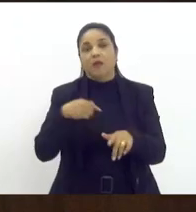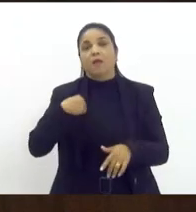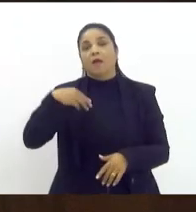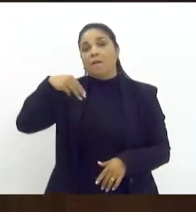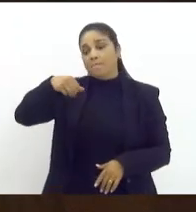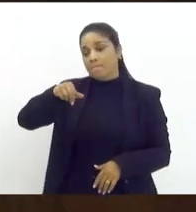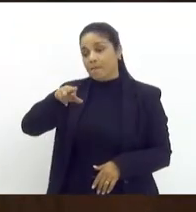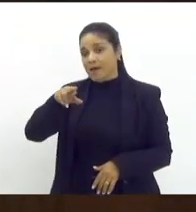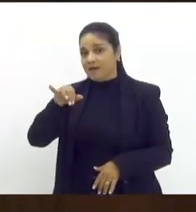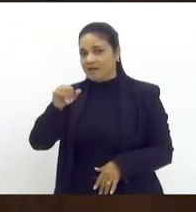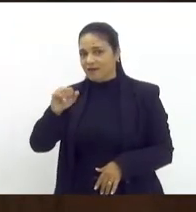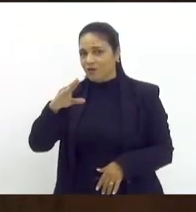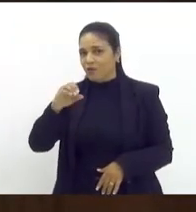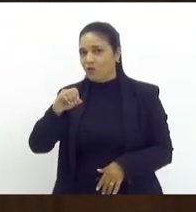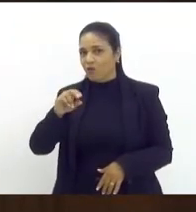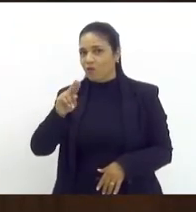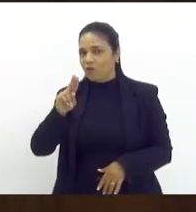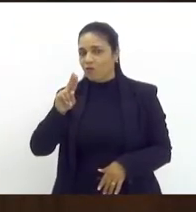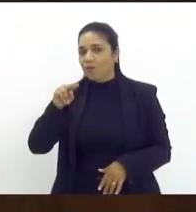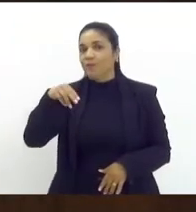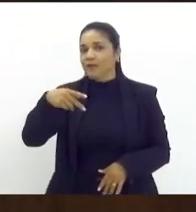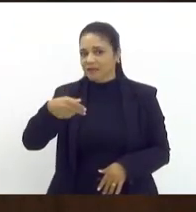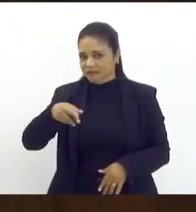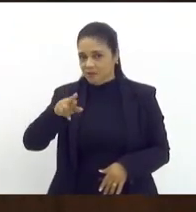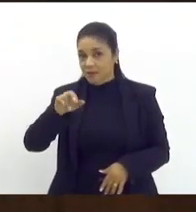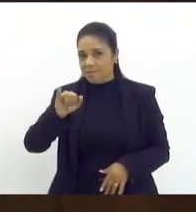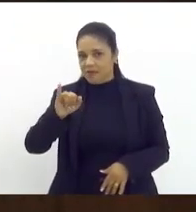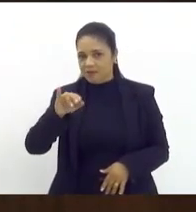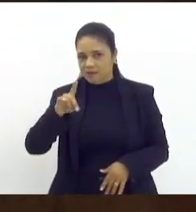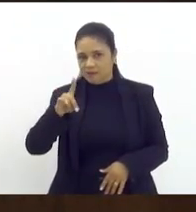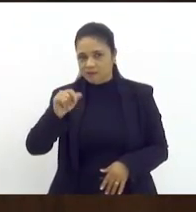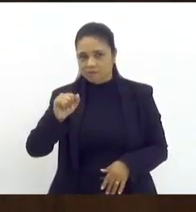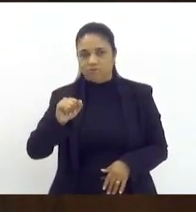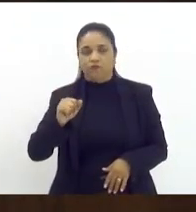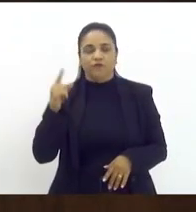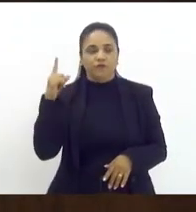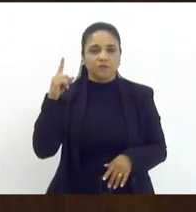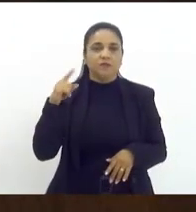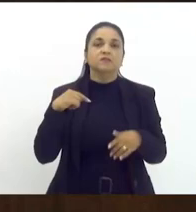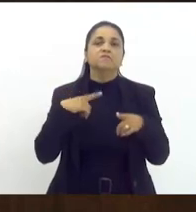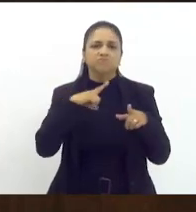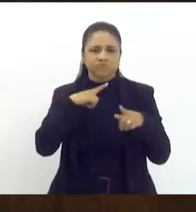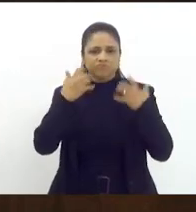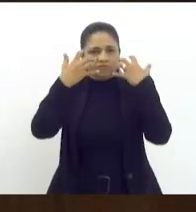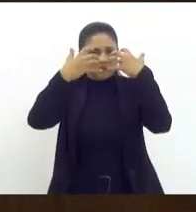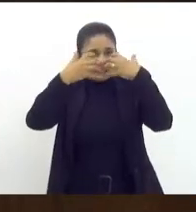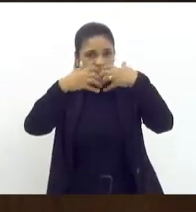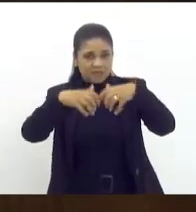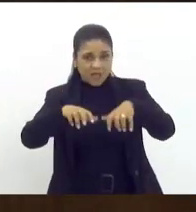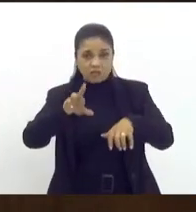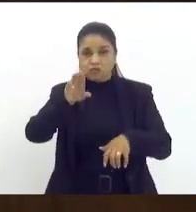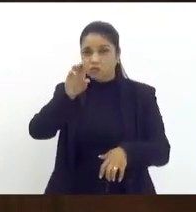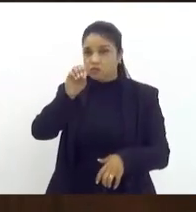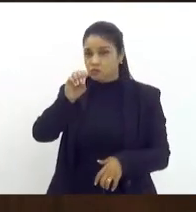mas quando eu era Ministro do meio ambiente nós duplicamos o Parque Nacional da Serra dos Órgãos entrando em Petrópolis também então